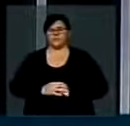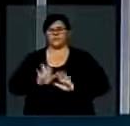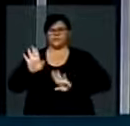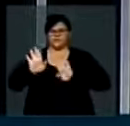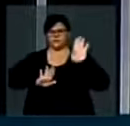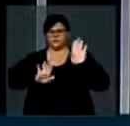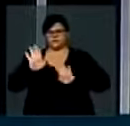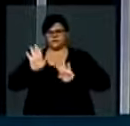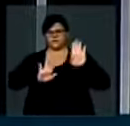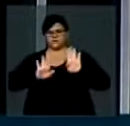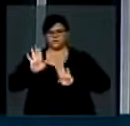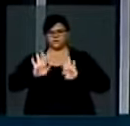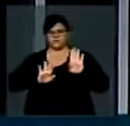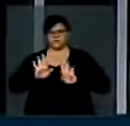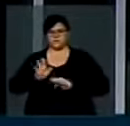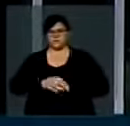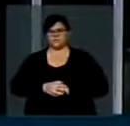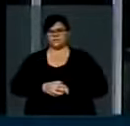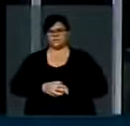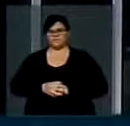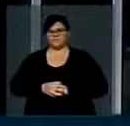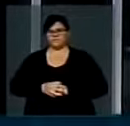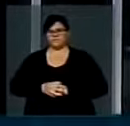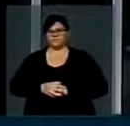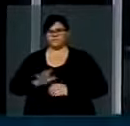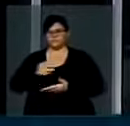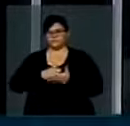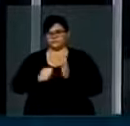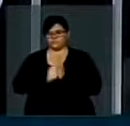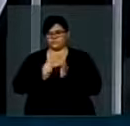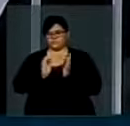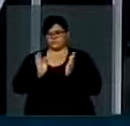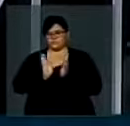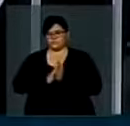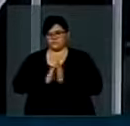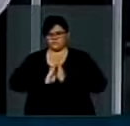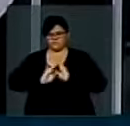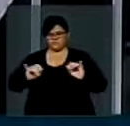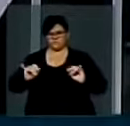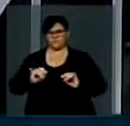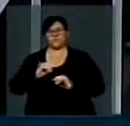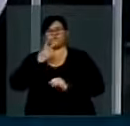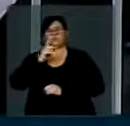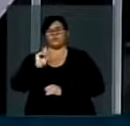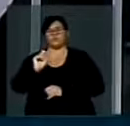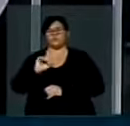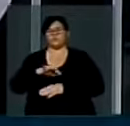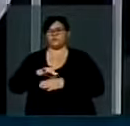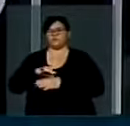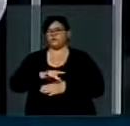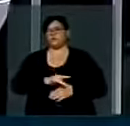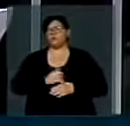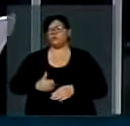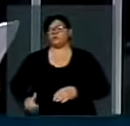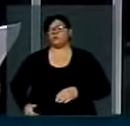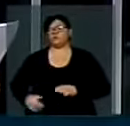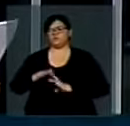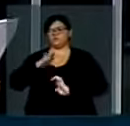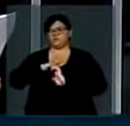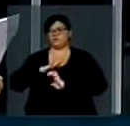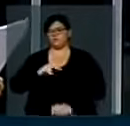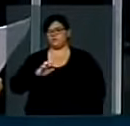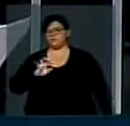licitação do campo de Libra. Disse o líder do governo: a Petrobras terá neste ano um faturamento de 60